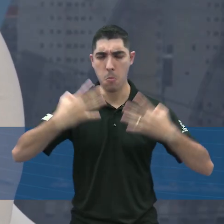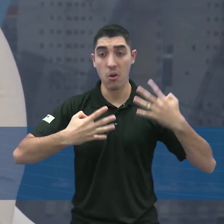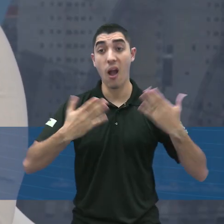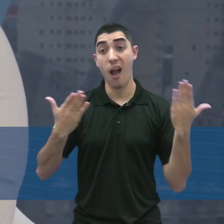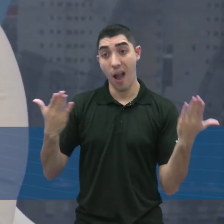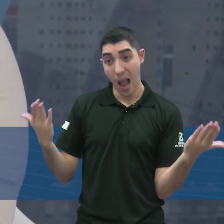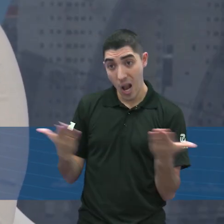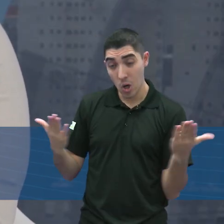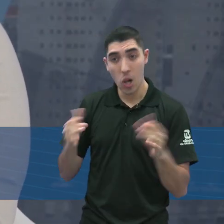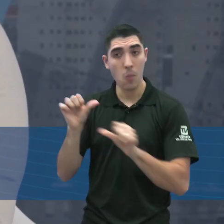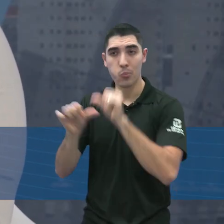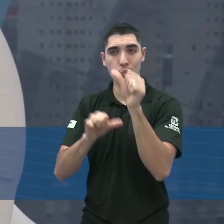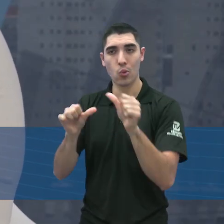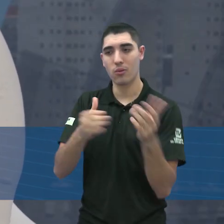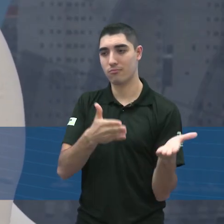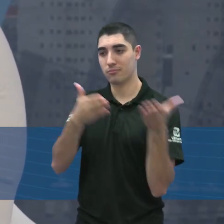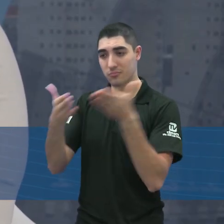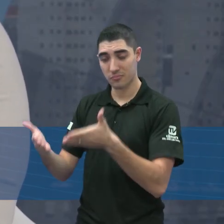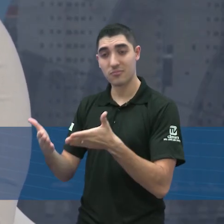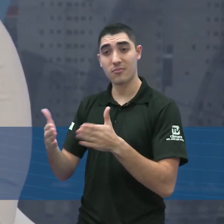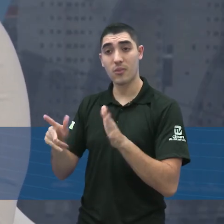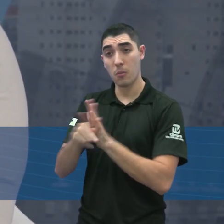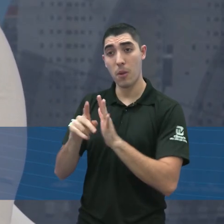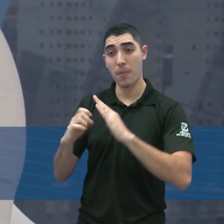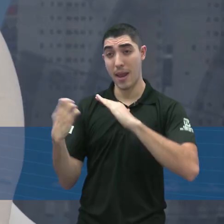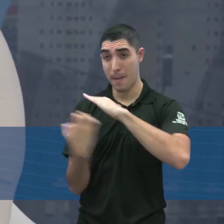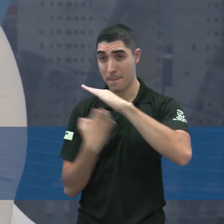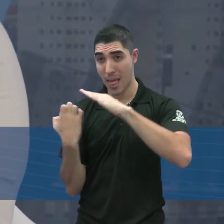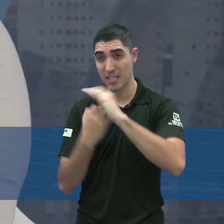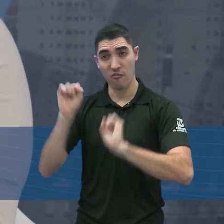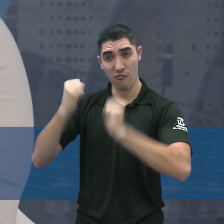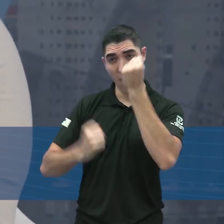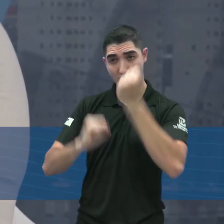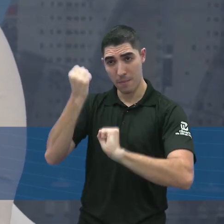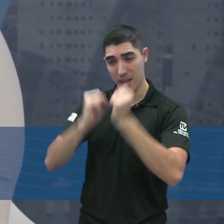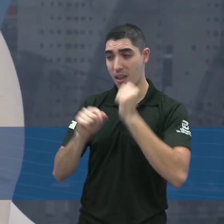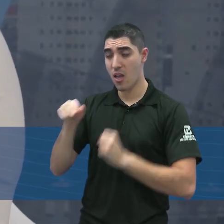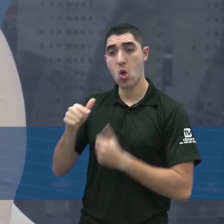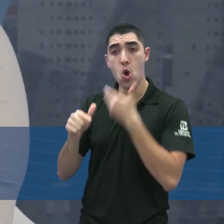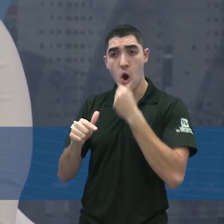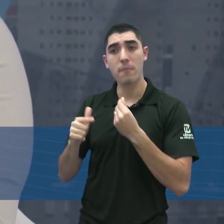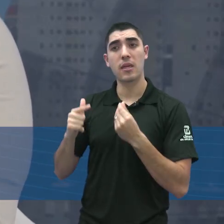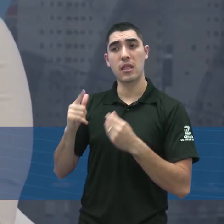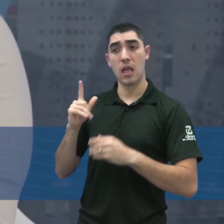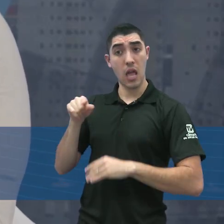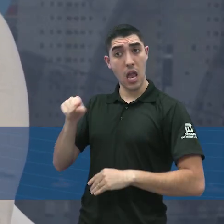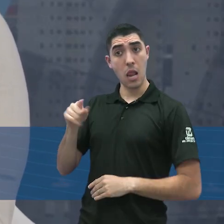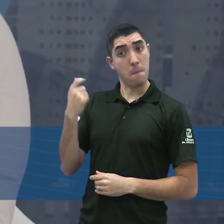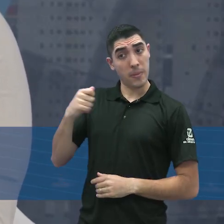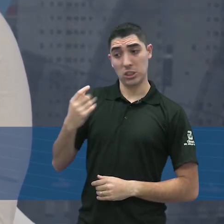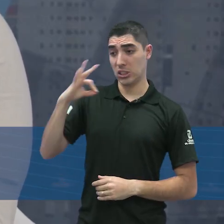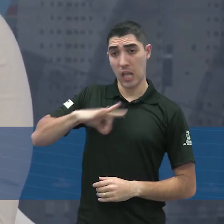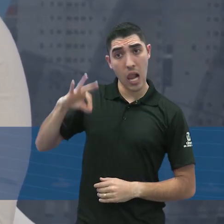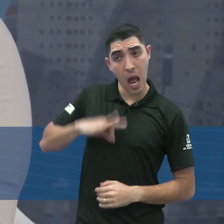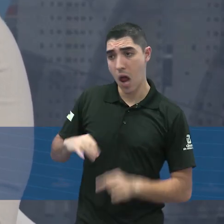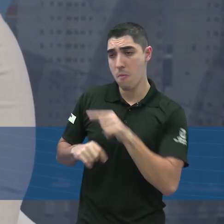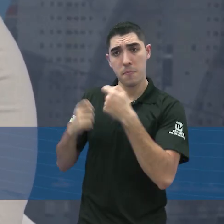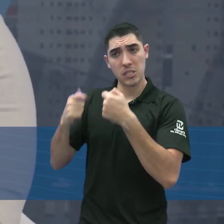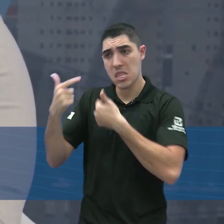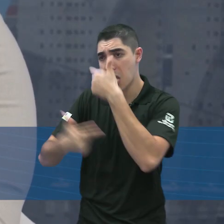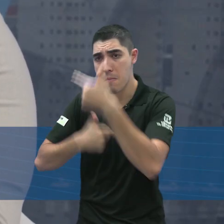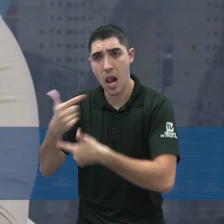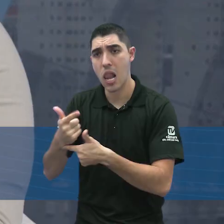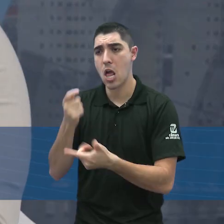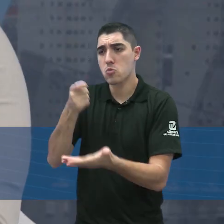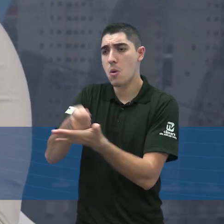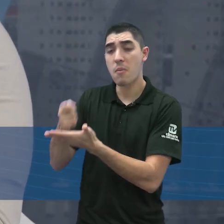produtivo, que tem que prover a família, tem que prover o lar, tem que cuidar dos filhos e olha para a mulher como se fosse